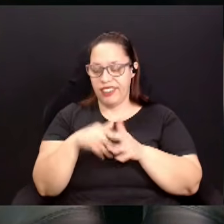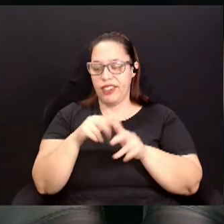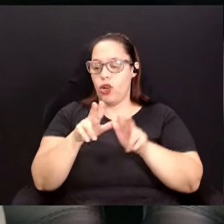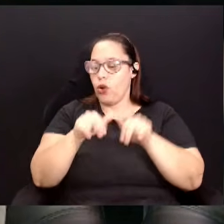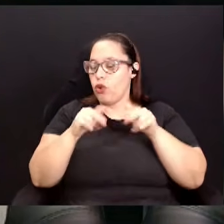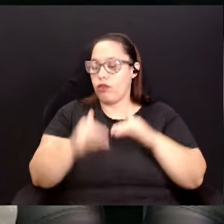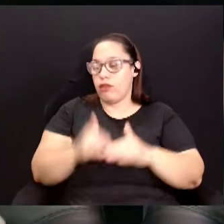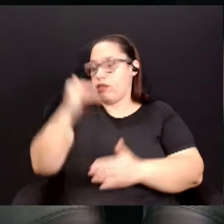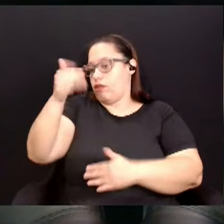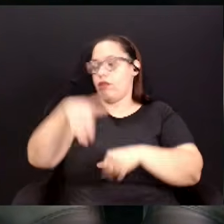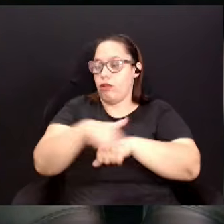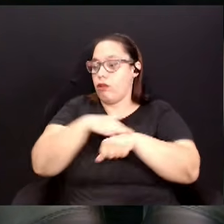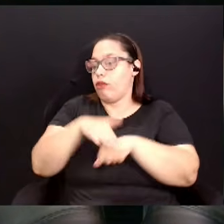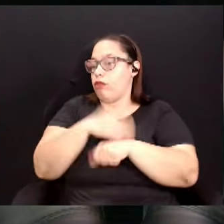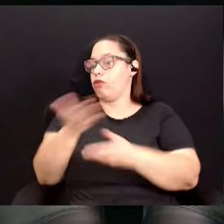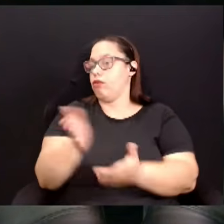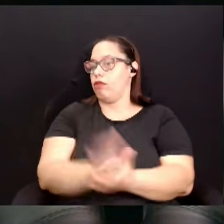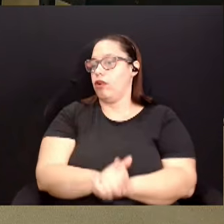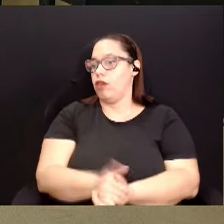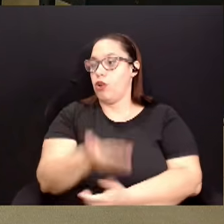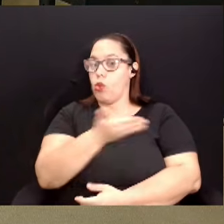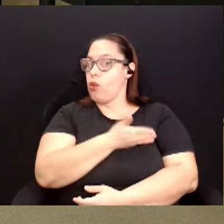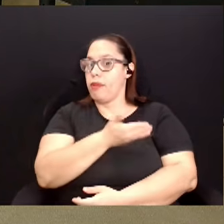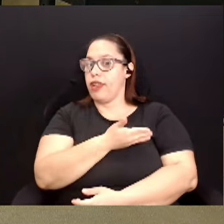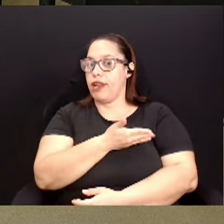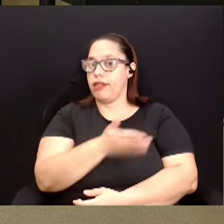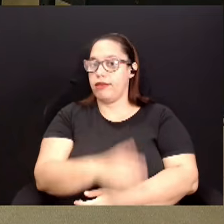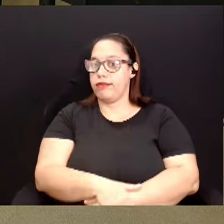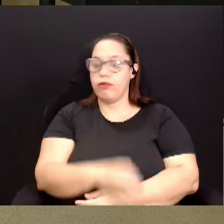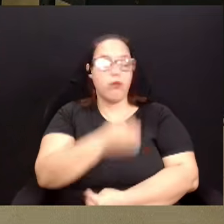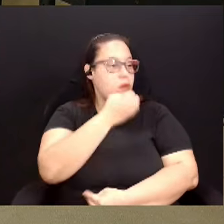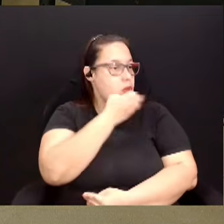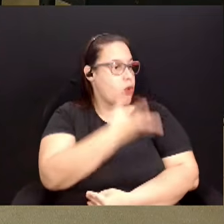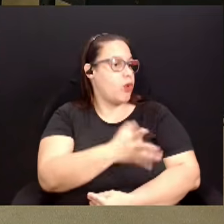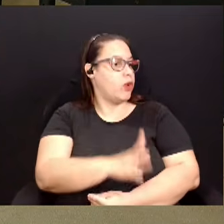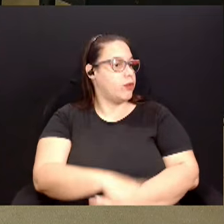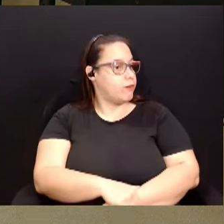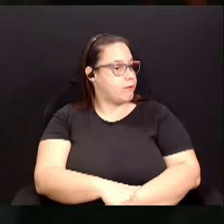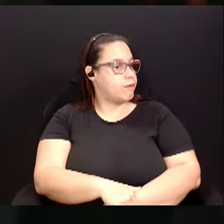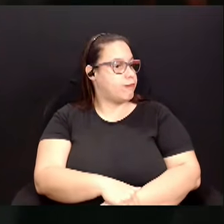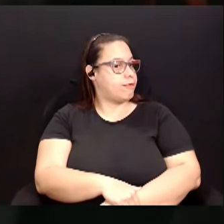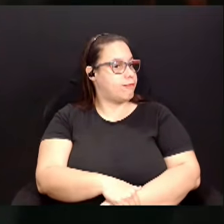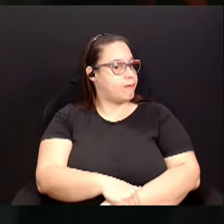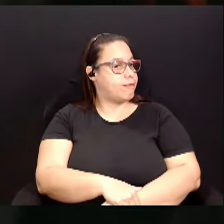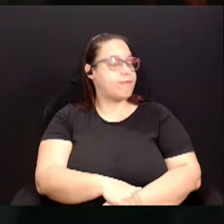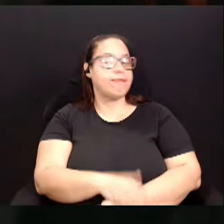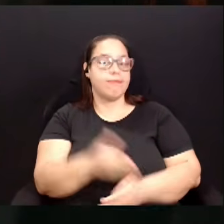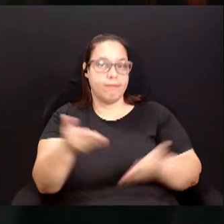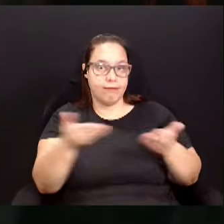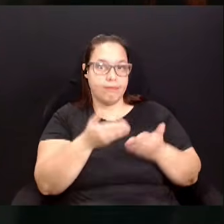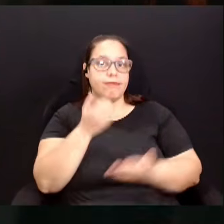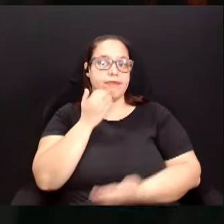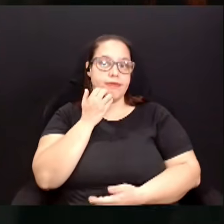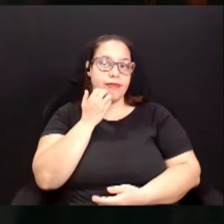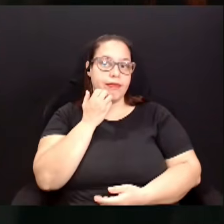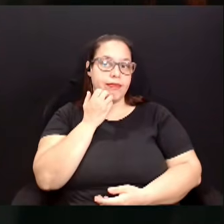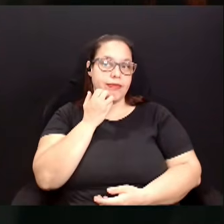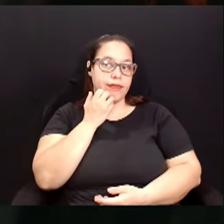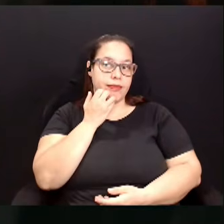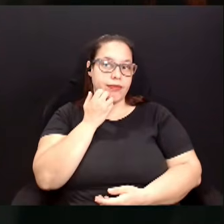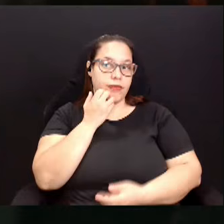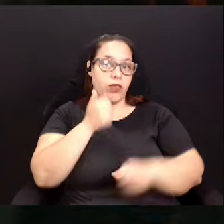né? Ninguém cresce com a amizade, né? Muito bem, e olha só, vamos levar isso agora pro lado